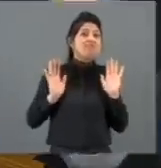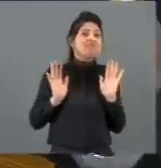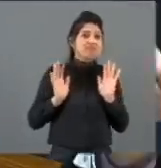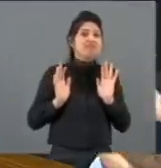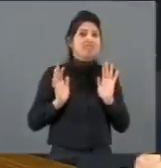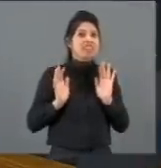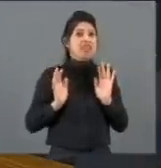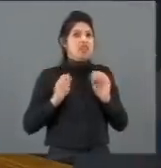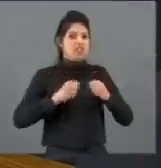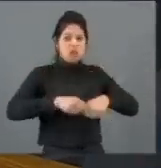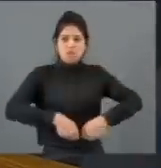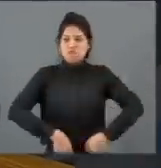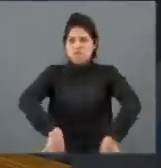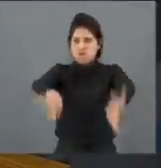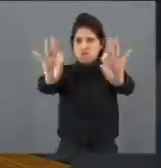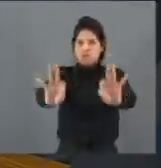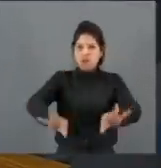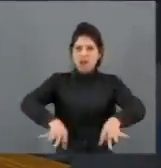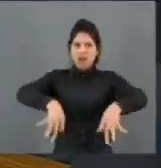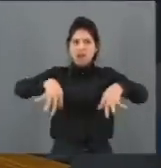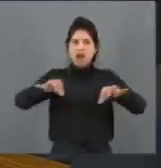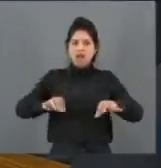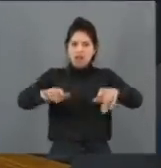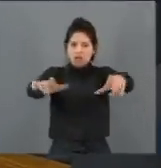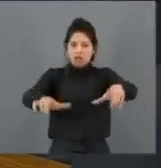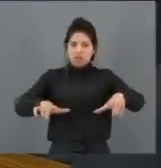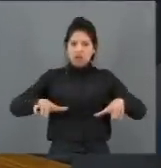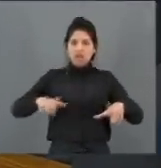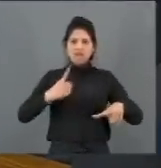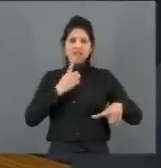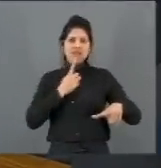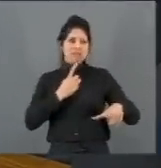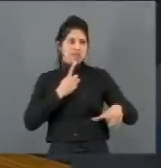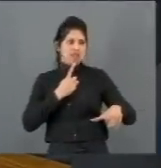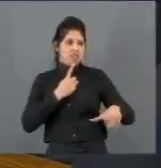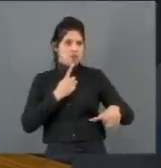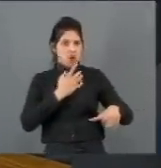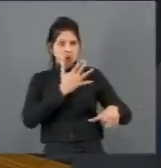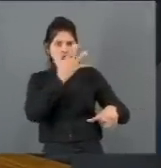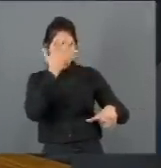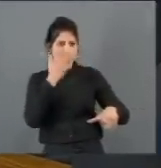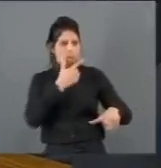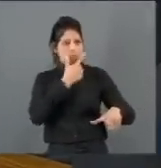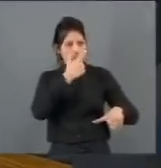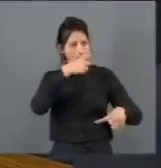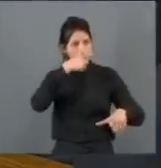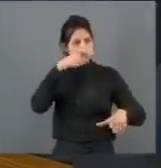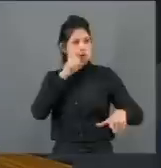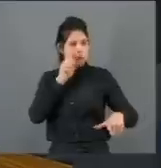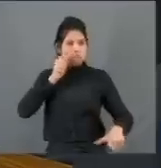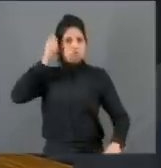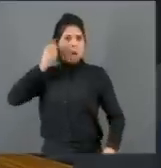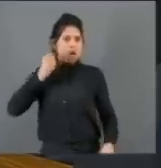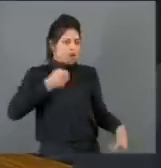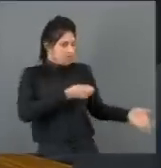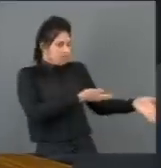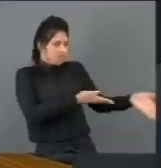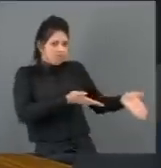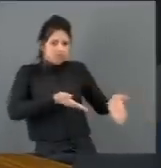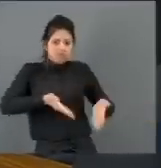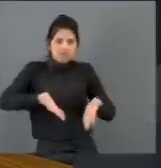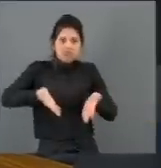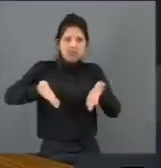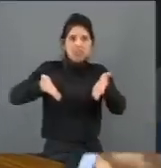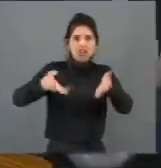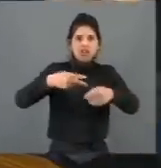Estendendo o tapete vermelho para ditadores aqui no Brasil, as atrocidades que acontecem na